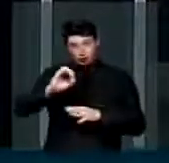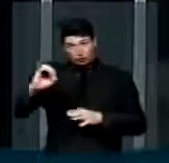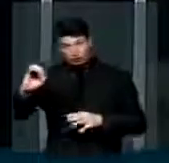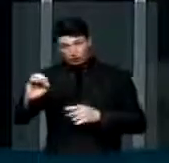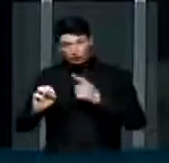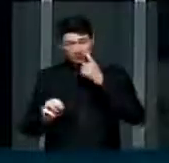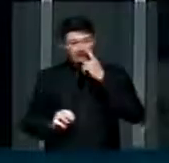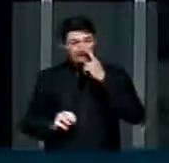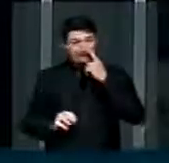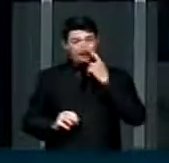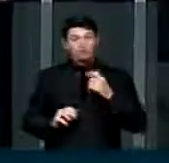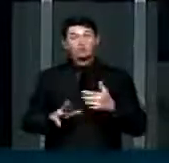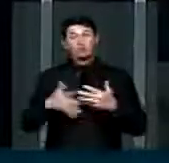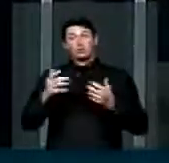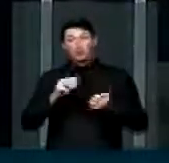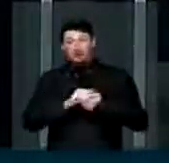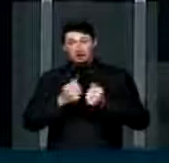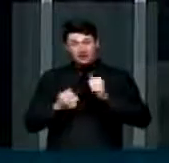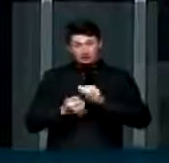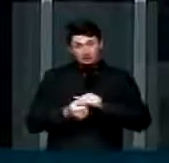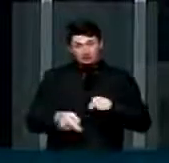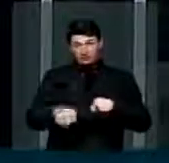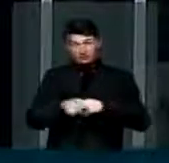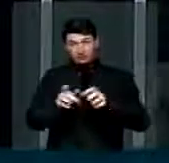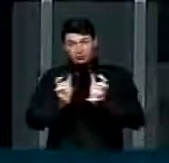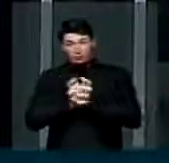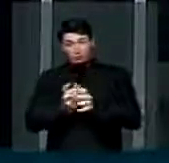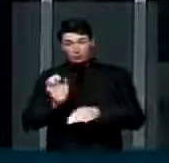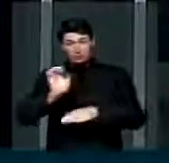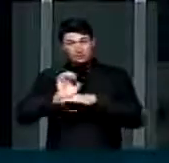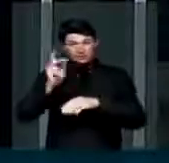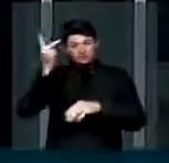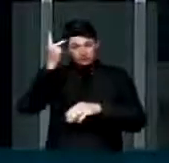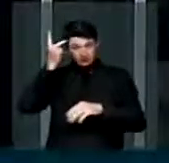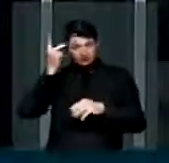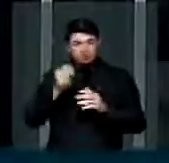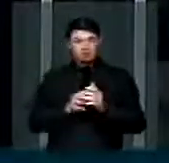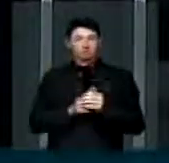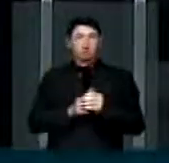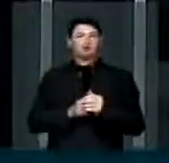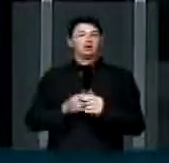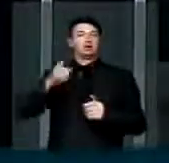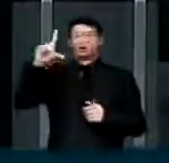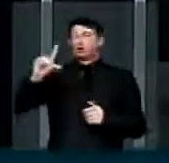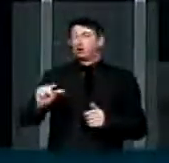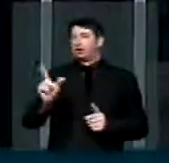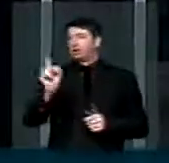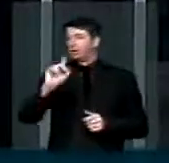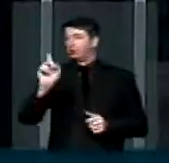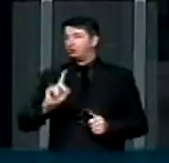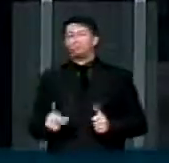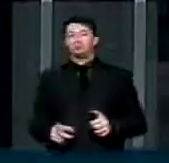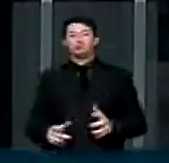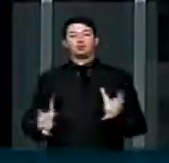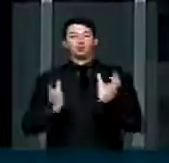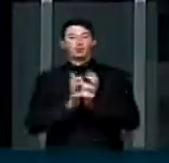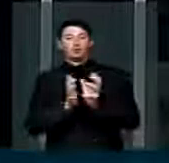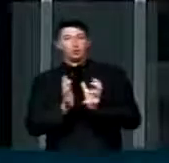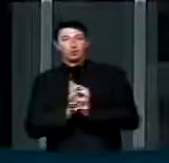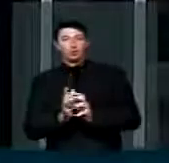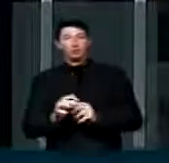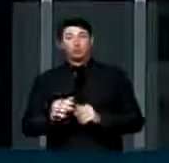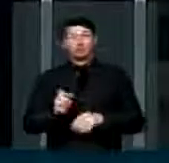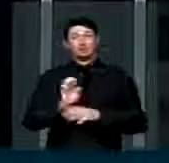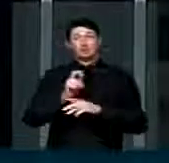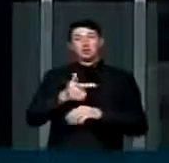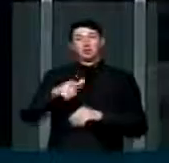Tocantins e quando se ajustou a bancada do Estado de São Paulo, não se reduziu bancada de